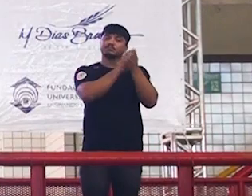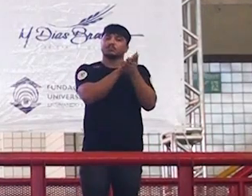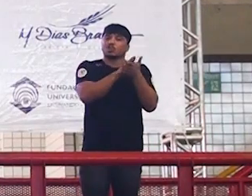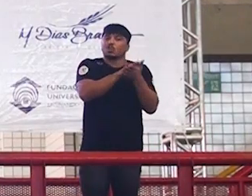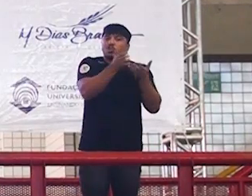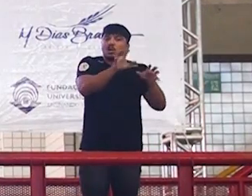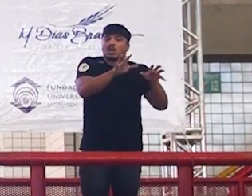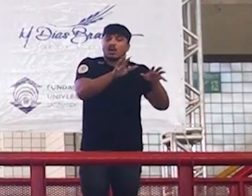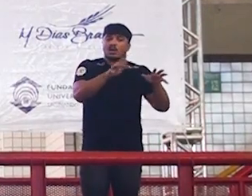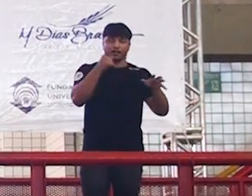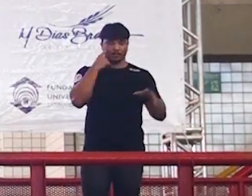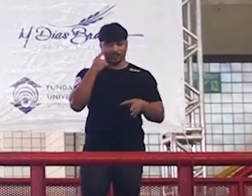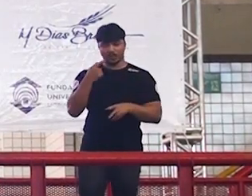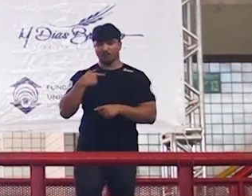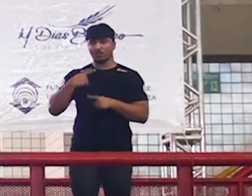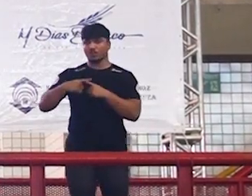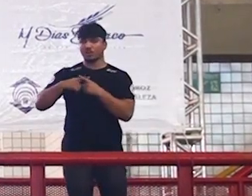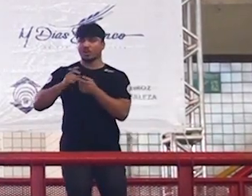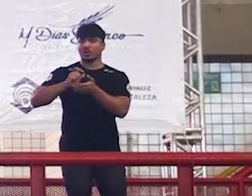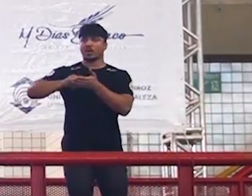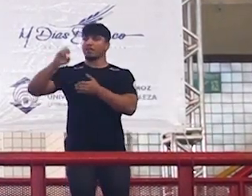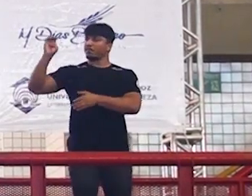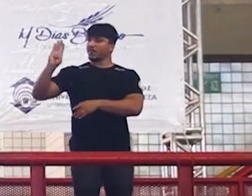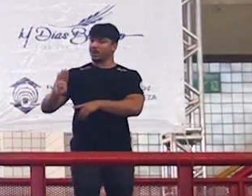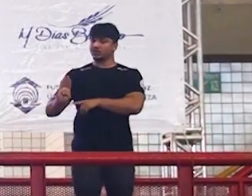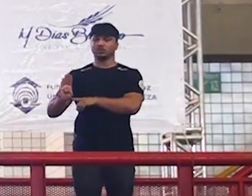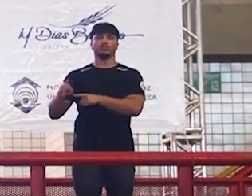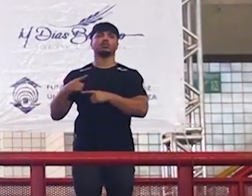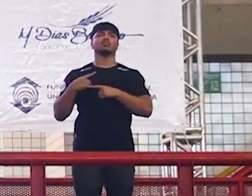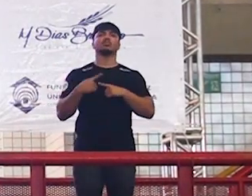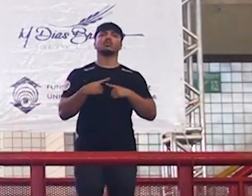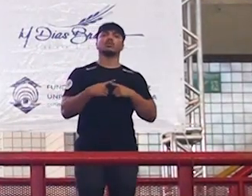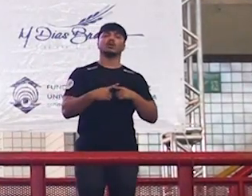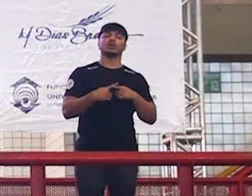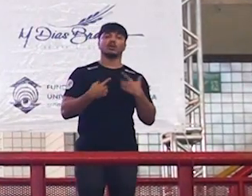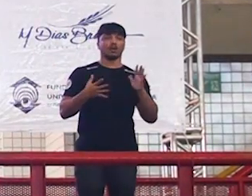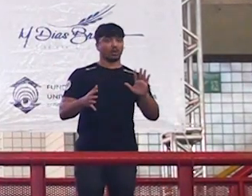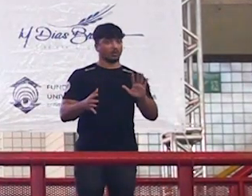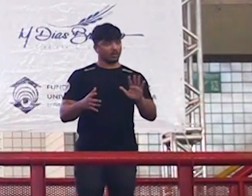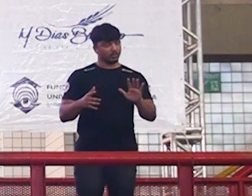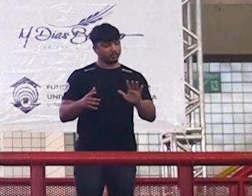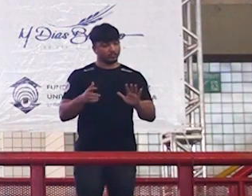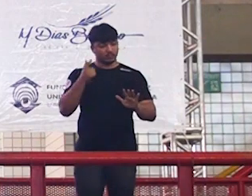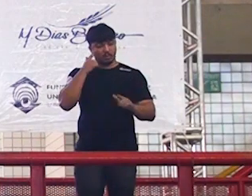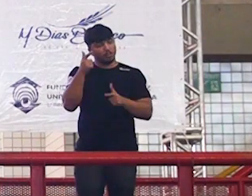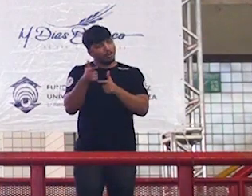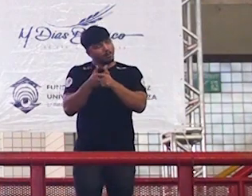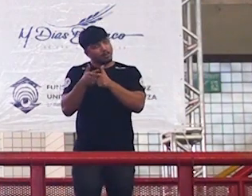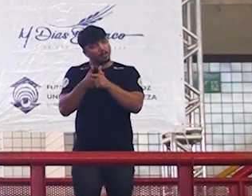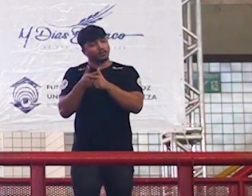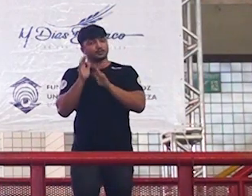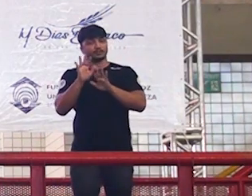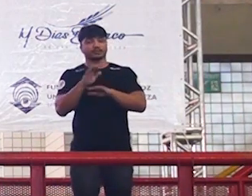Dionísio, por que eu não vou grifar a palavra Brasil? Aí tem um probleminha.